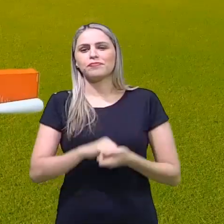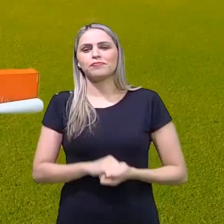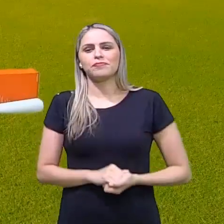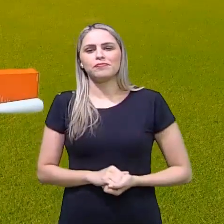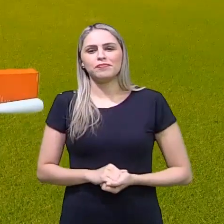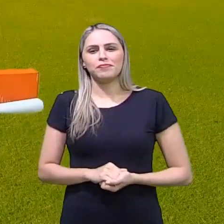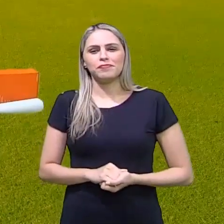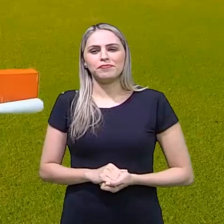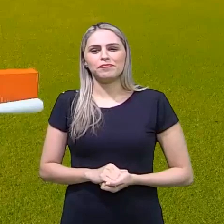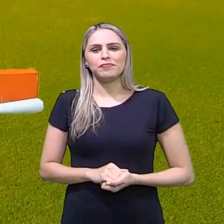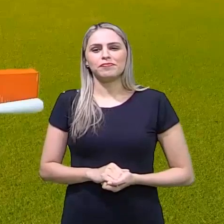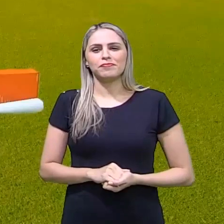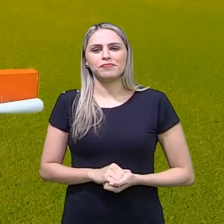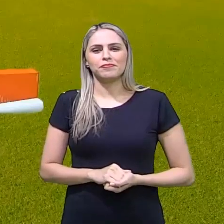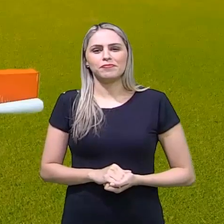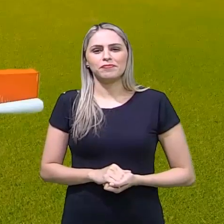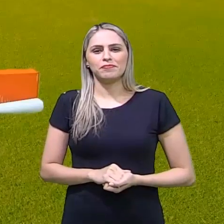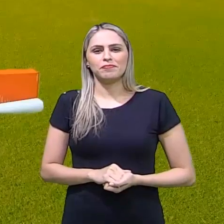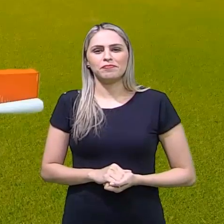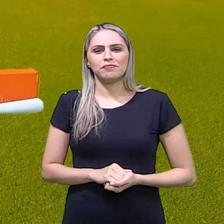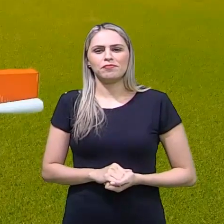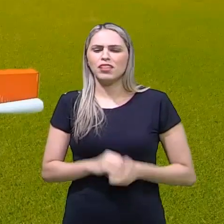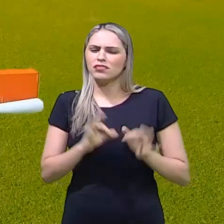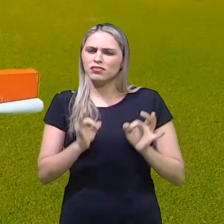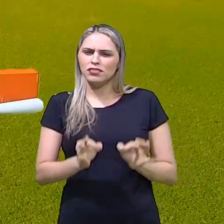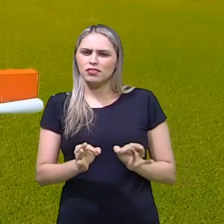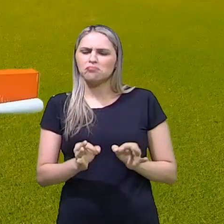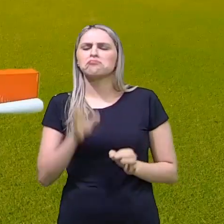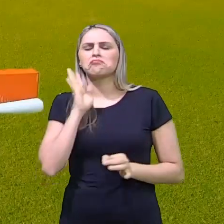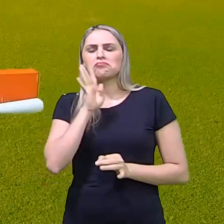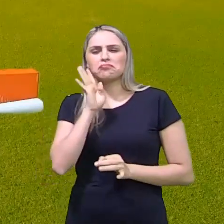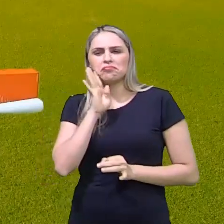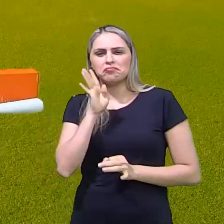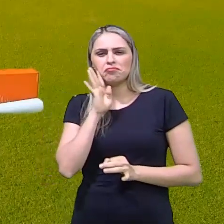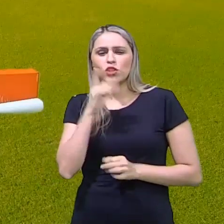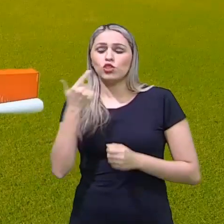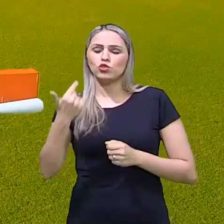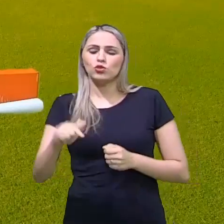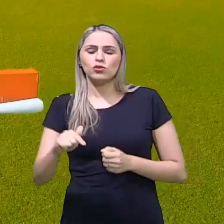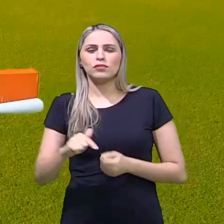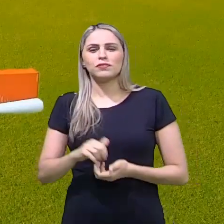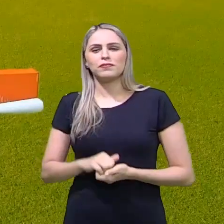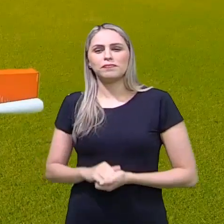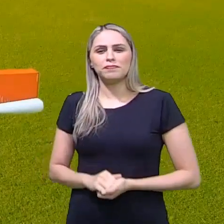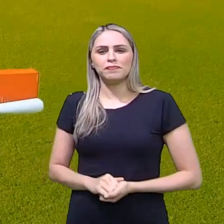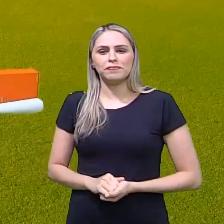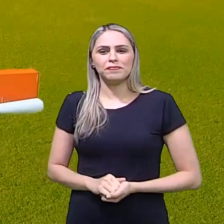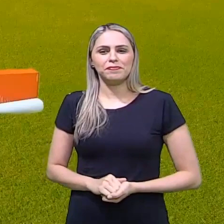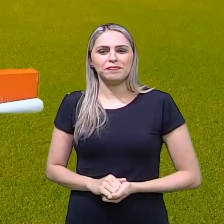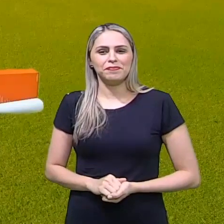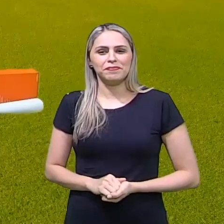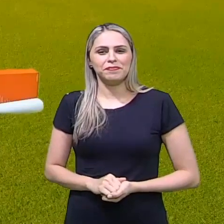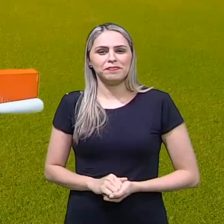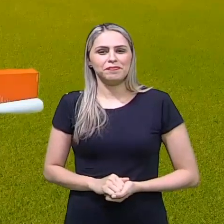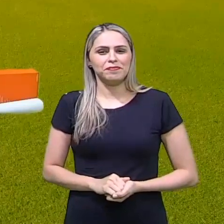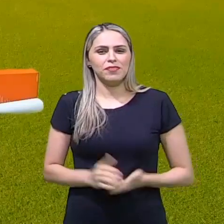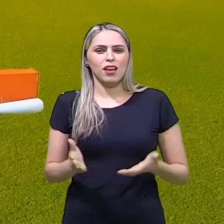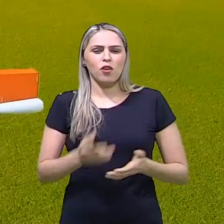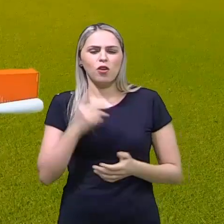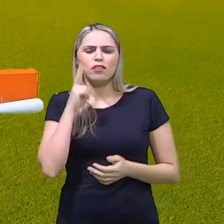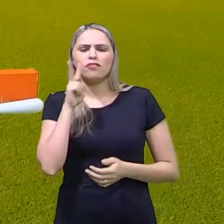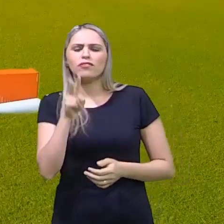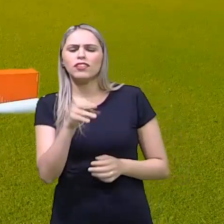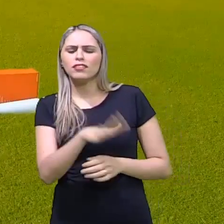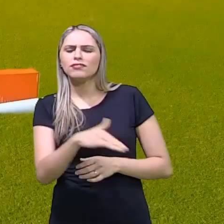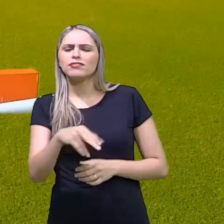e... Fiz certo agora? Puxa, muito legal. Quero ver você fazendo mais uma vez. Vamos lá. Dois, três e... Agora vamos ver as crianças fazendo.